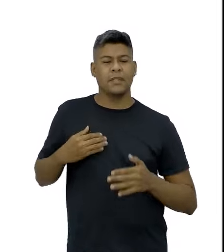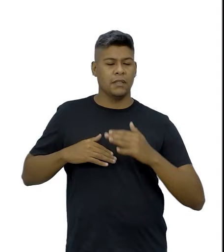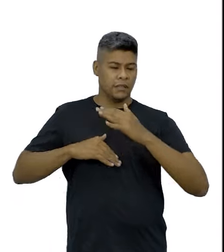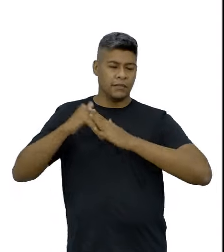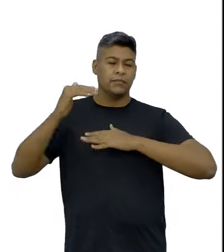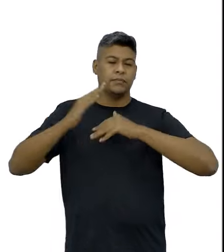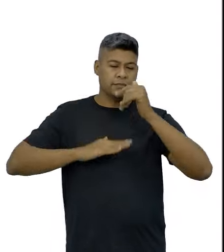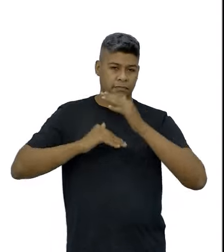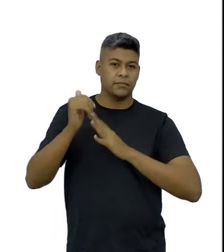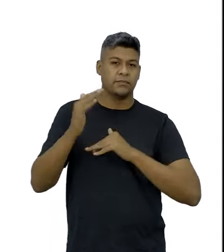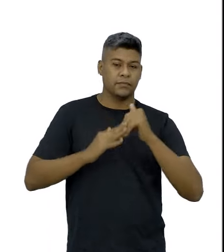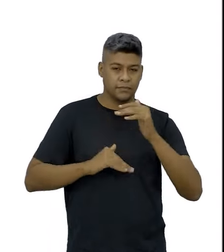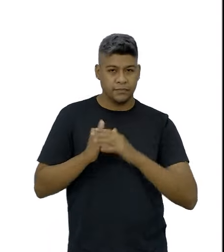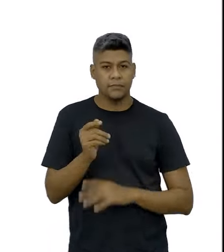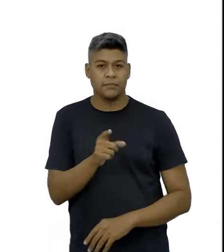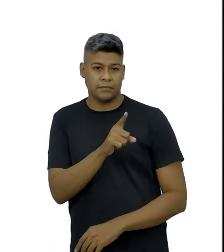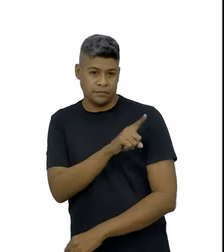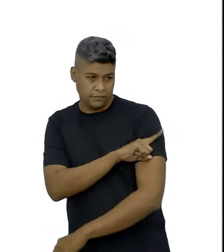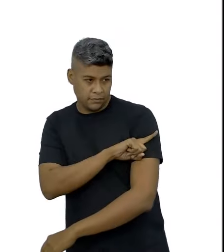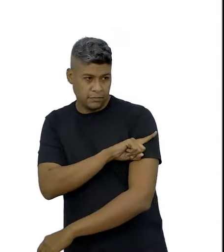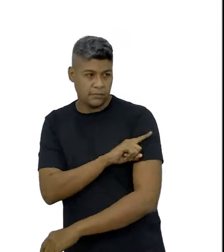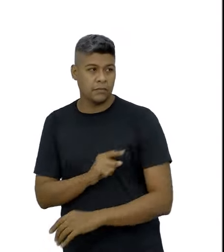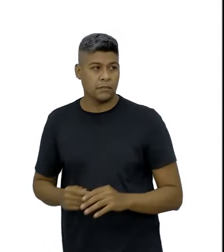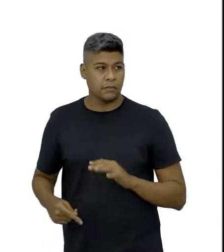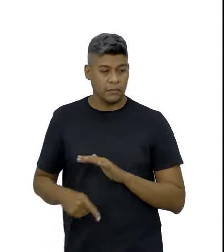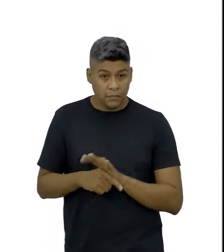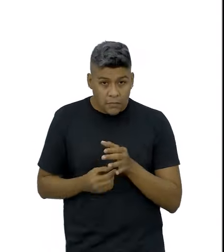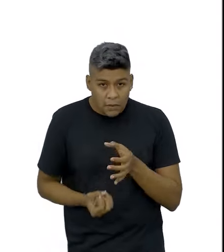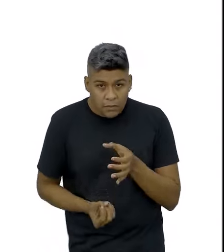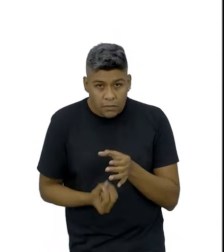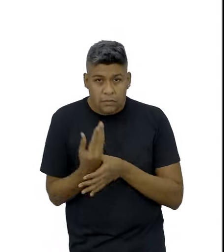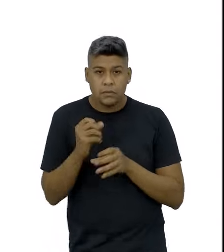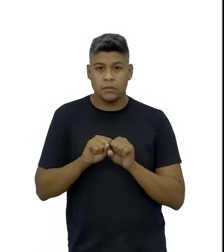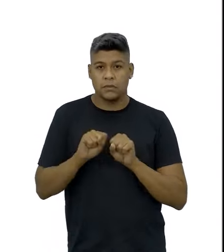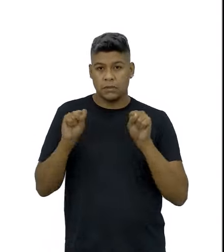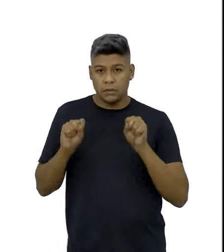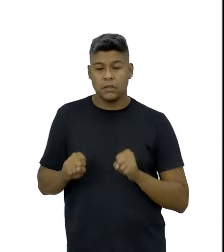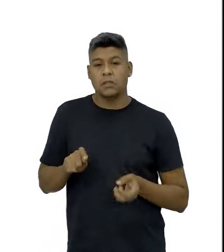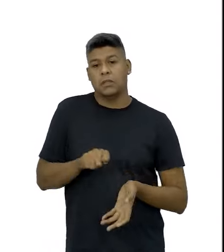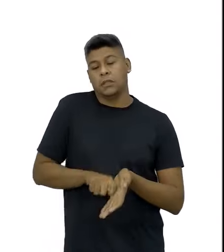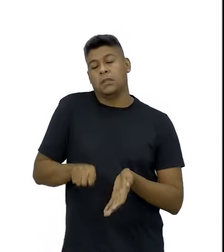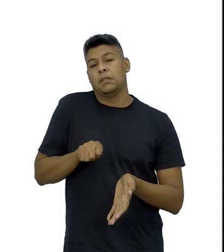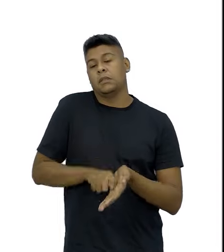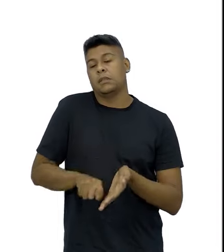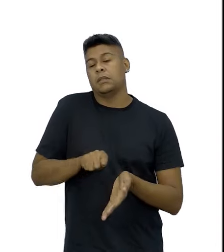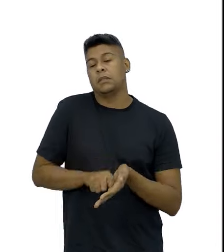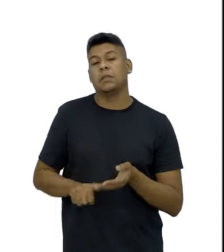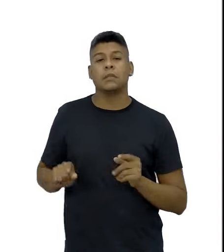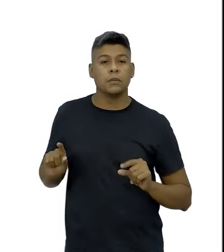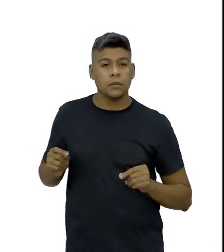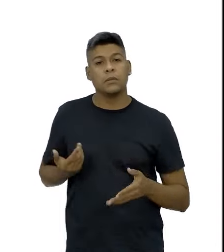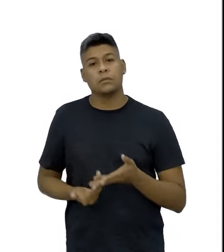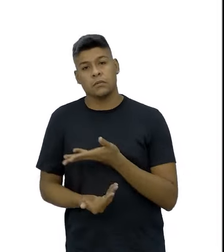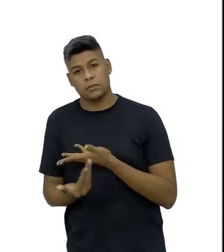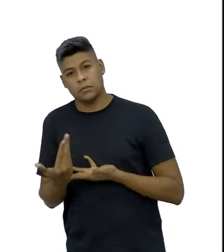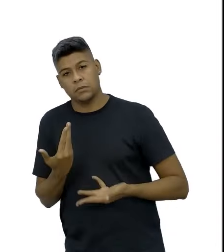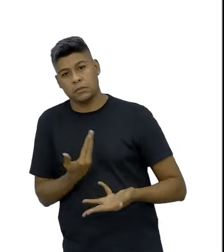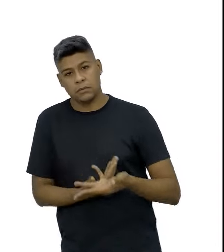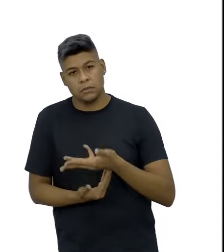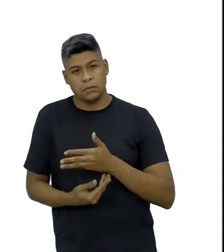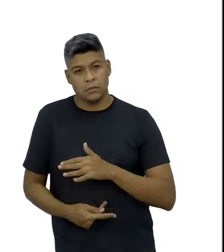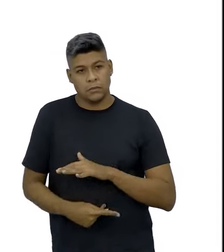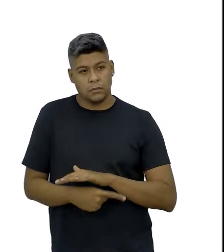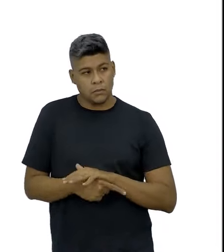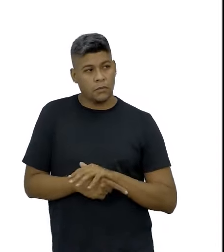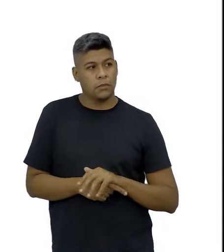do primeiro ano, essencial à construção do sistema de escrita, uma vez que envolve estabelecer as relações